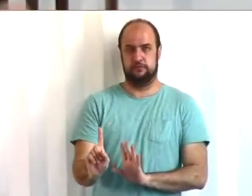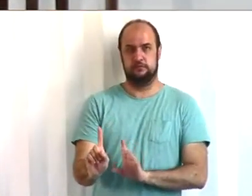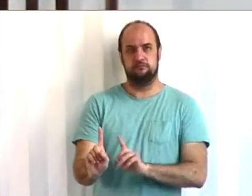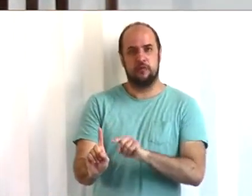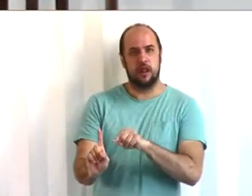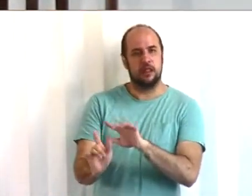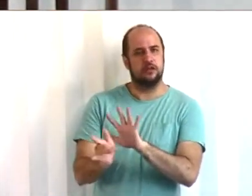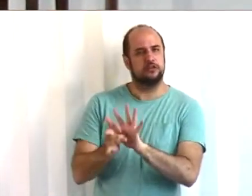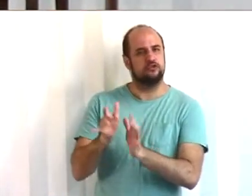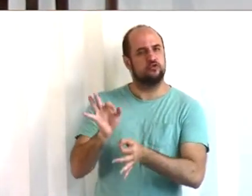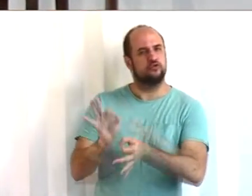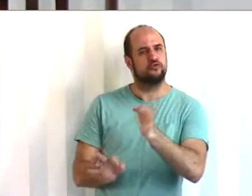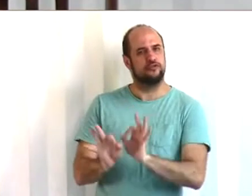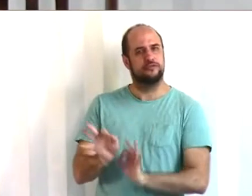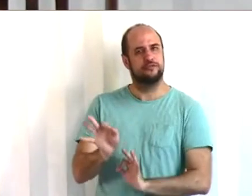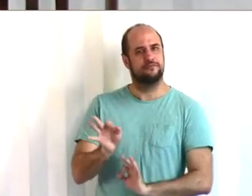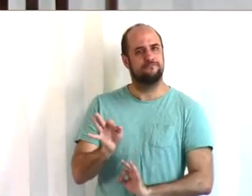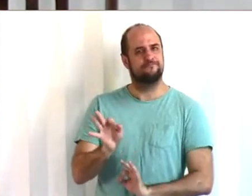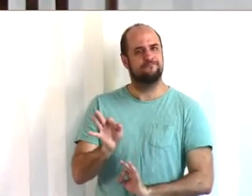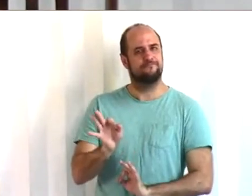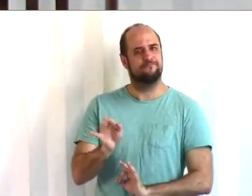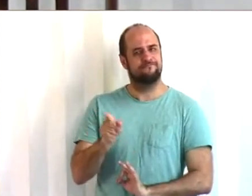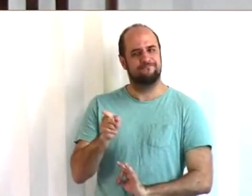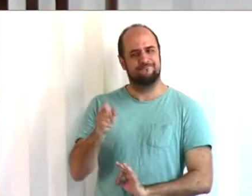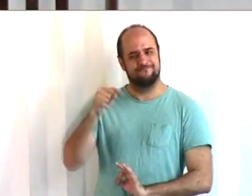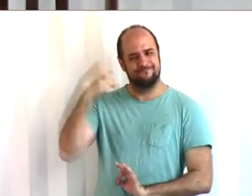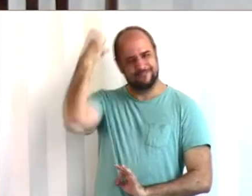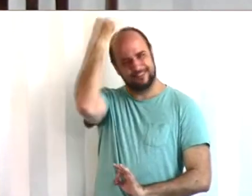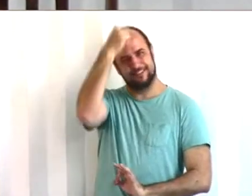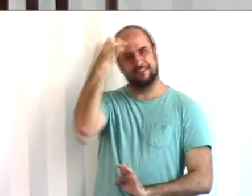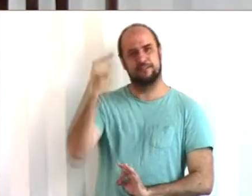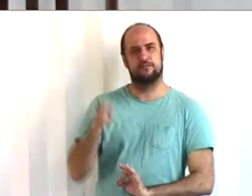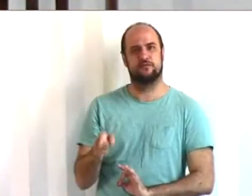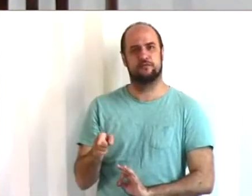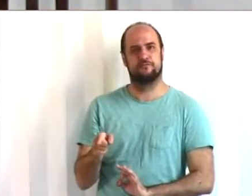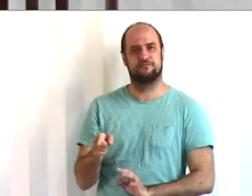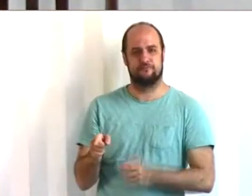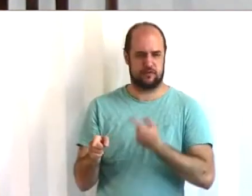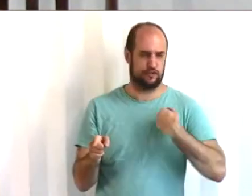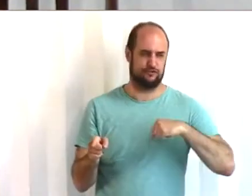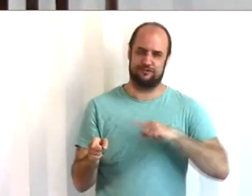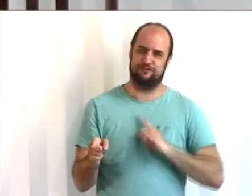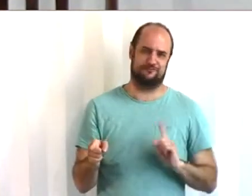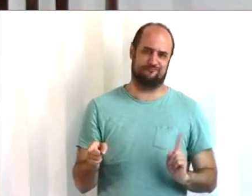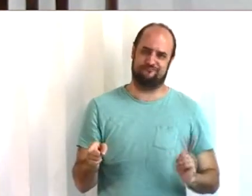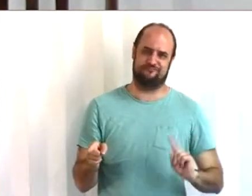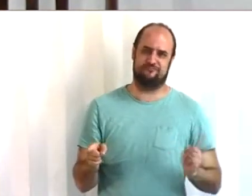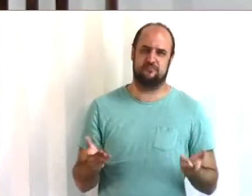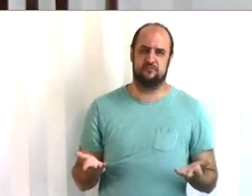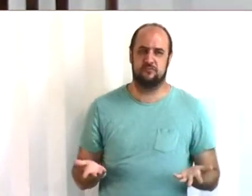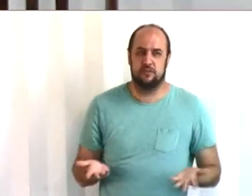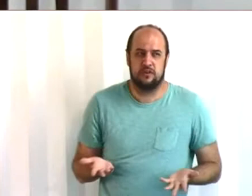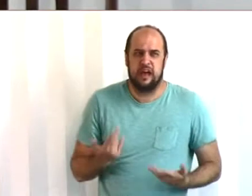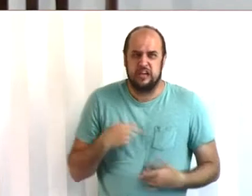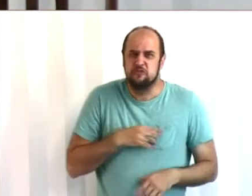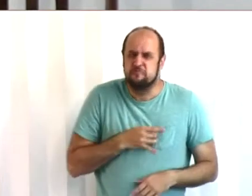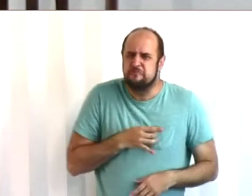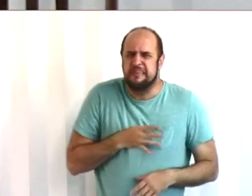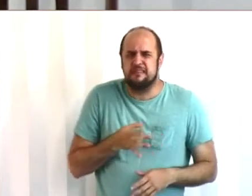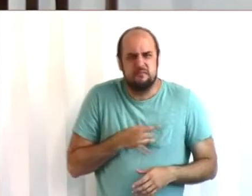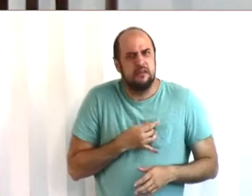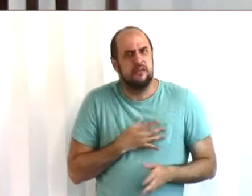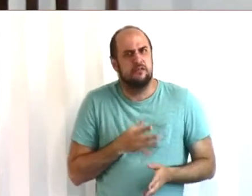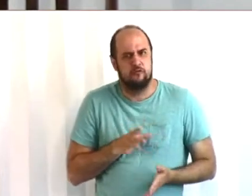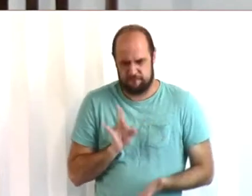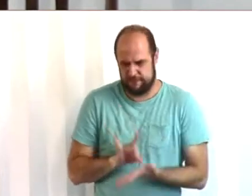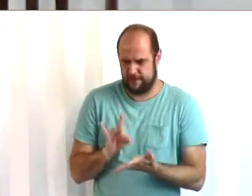é justo e nós não somos. Será que é por isso que nós, os crentes, não buscamos Jesus? De medo dele? De